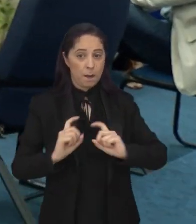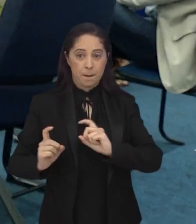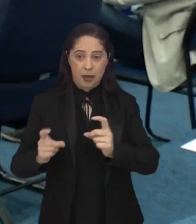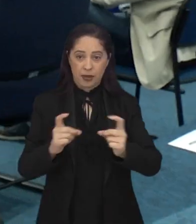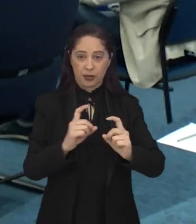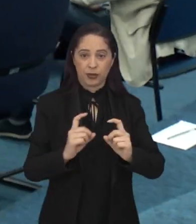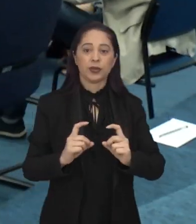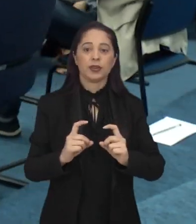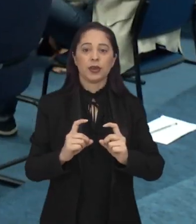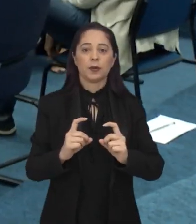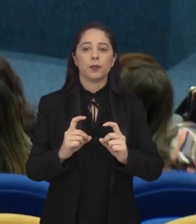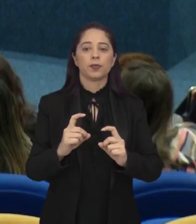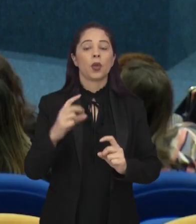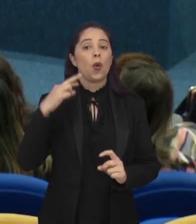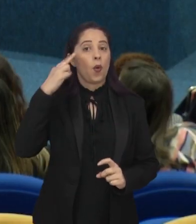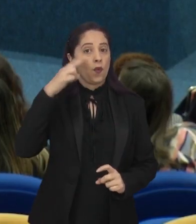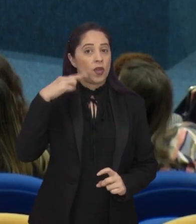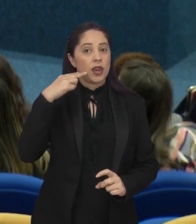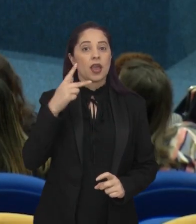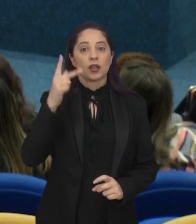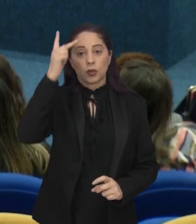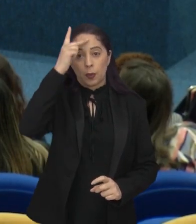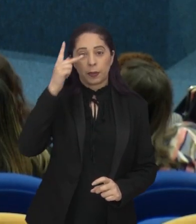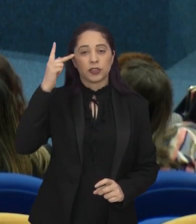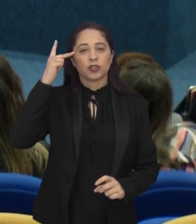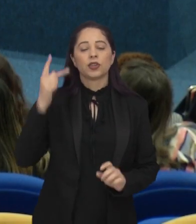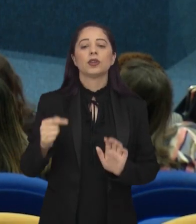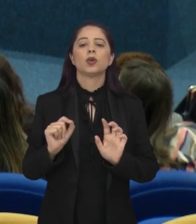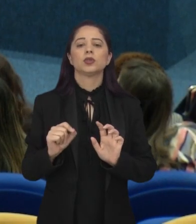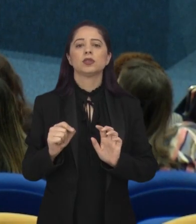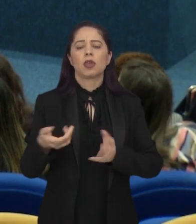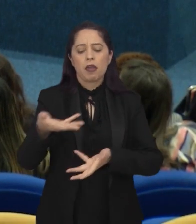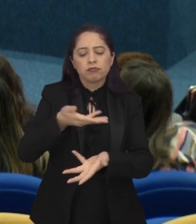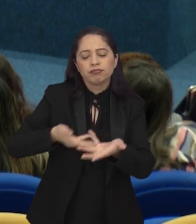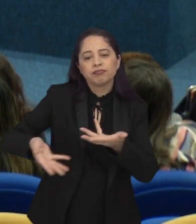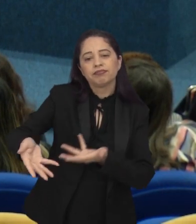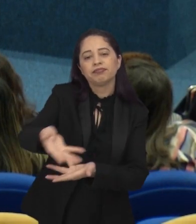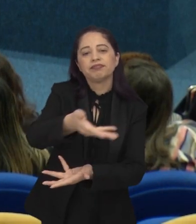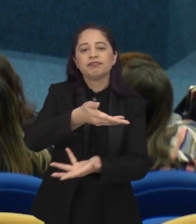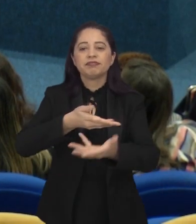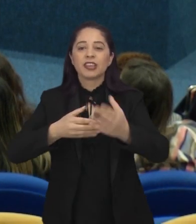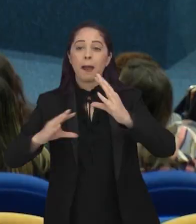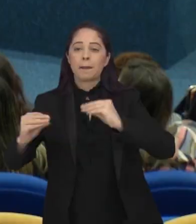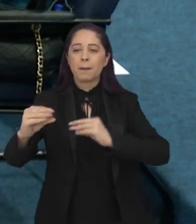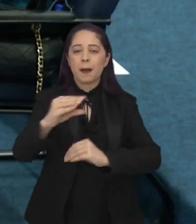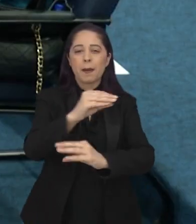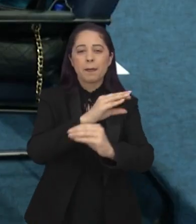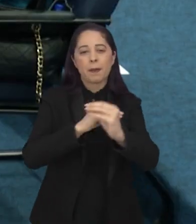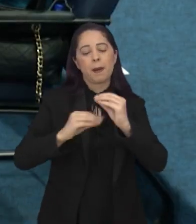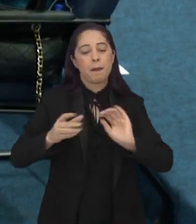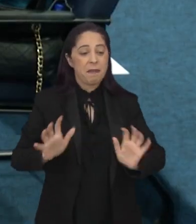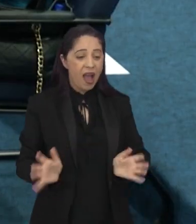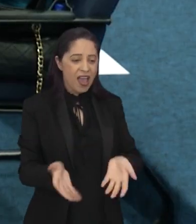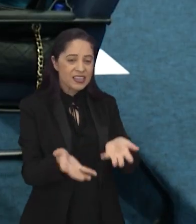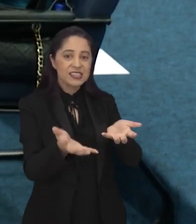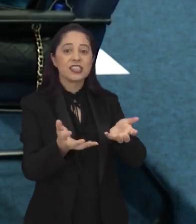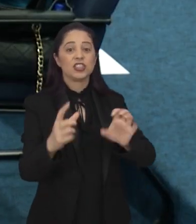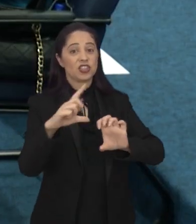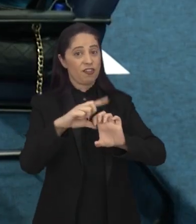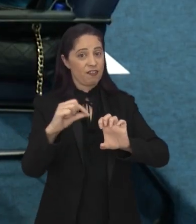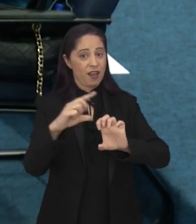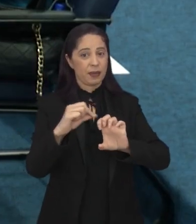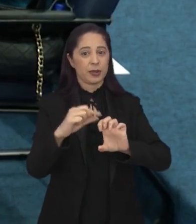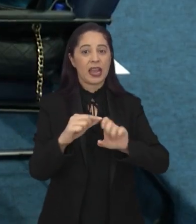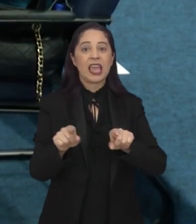uma reunião promovida pelo vereador Fernando Petiti. Ele propôs uma roda de conversa com mulheres para incentivar o